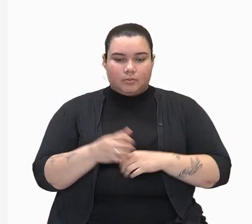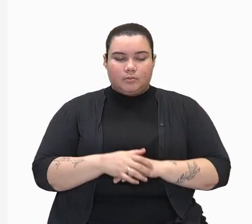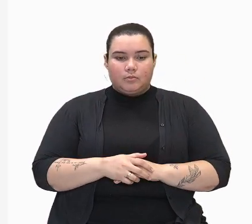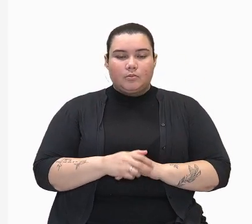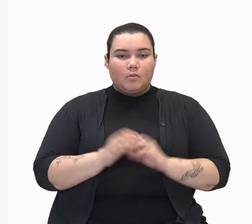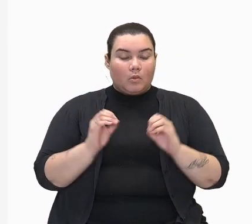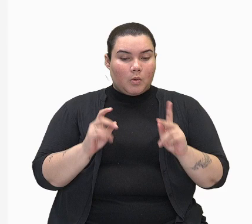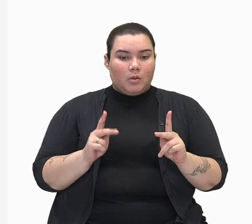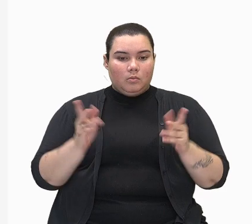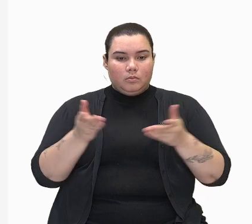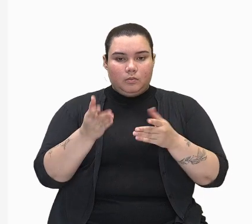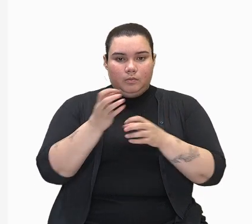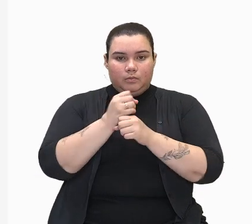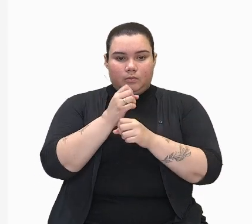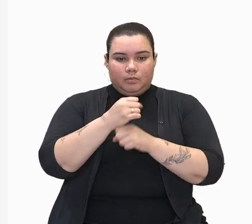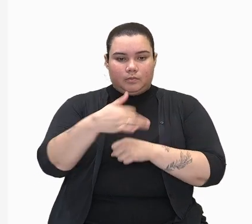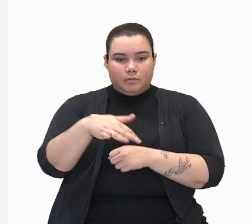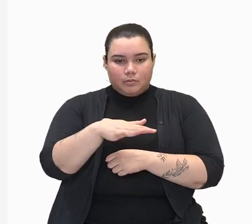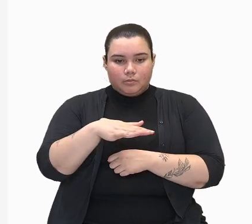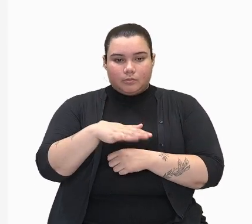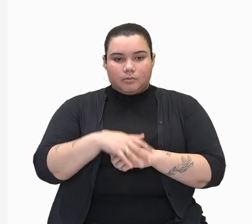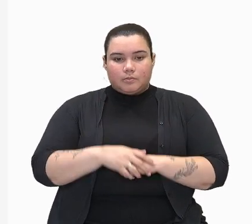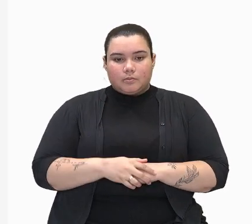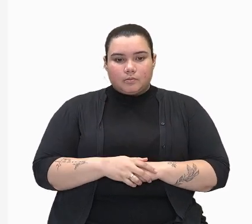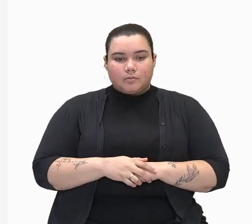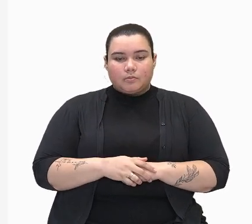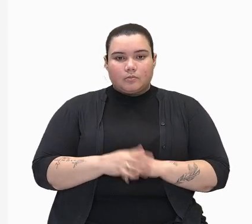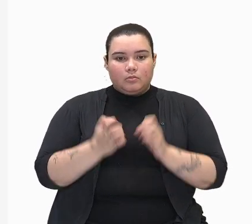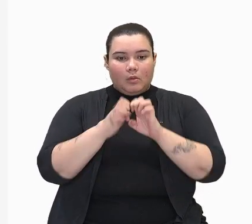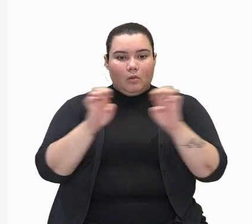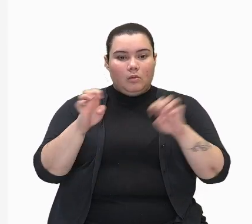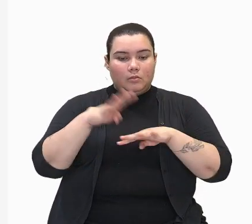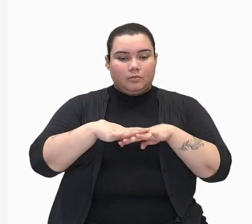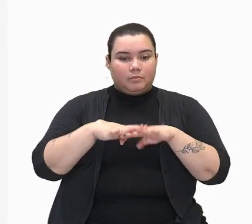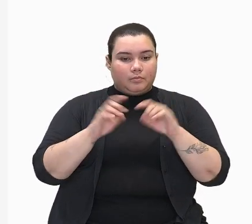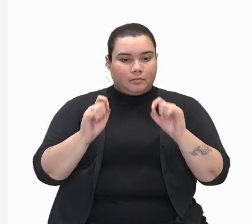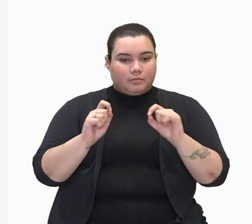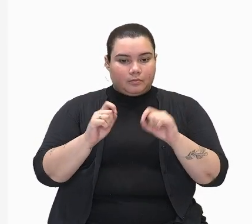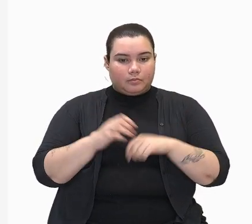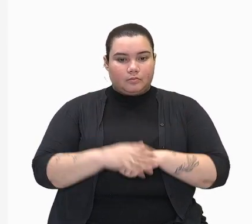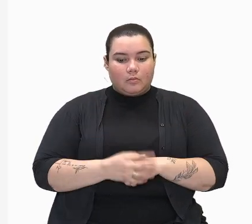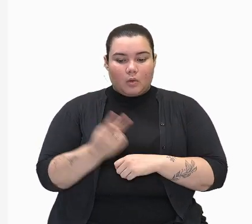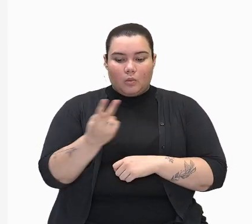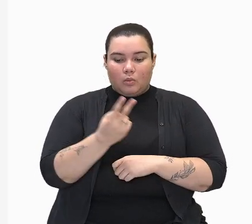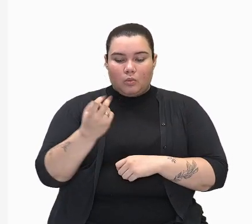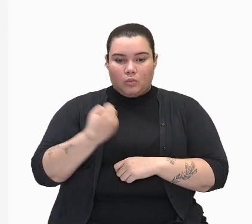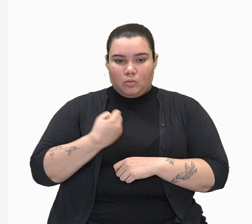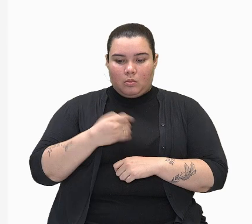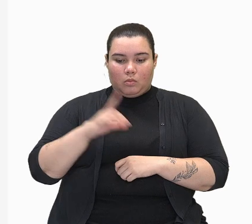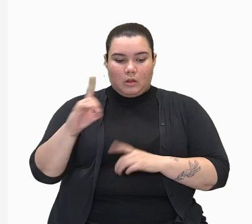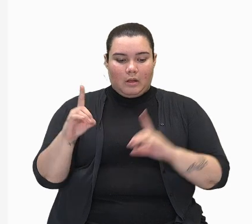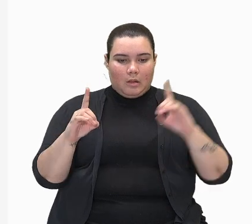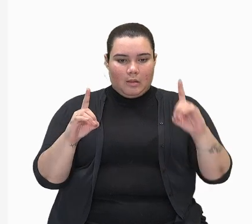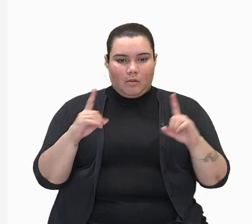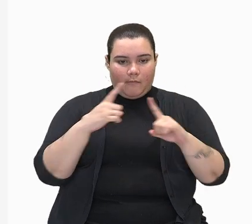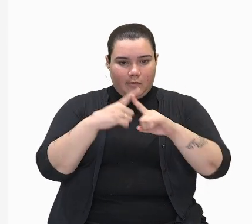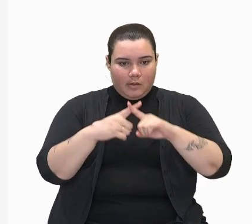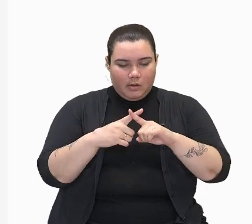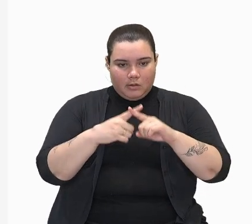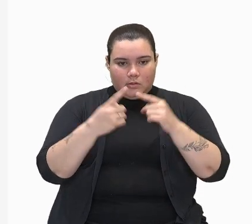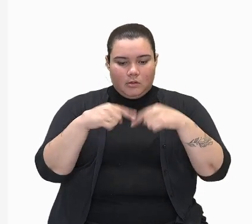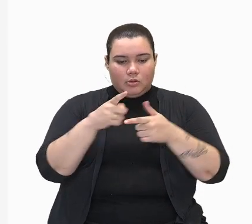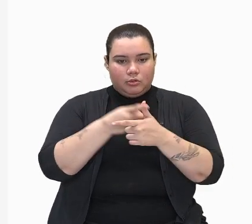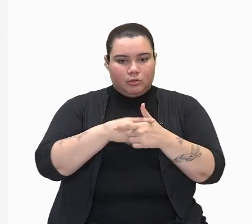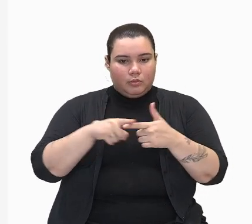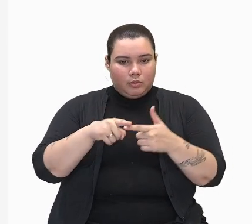para calcular a área de um losango, pega os dois diagonais, multiplica seus valores e o resultado